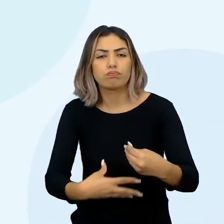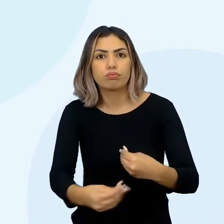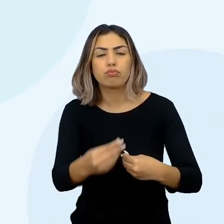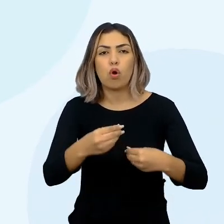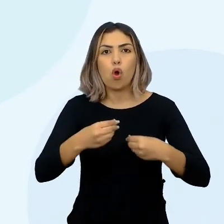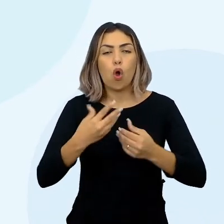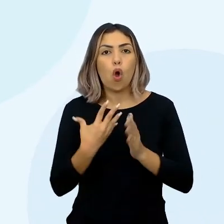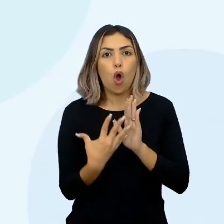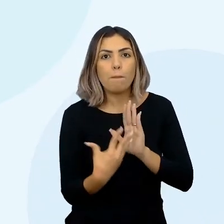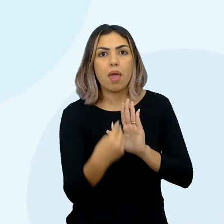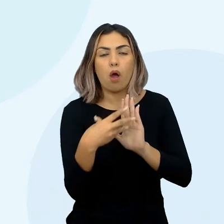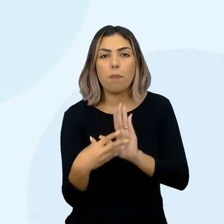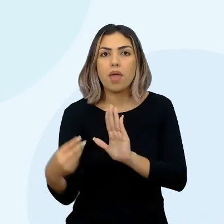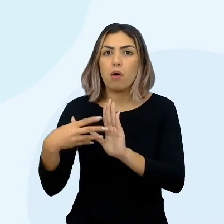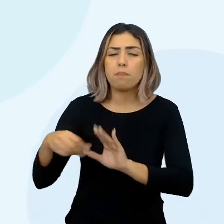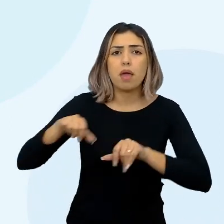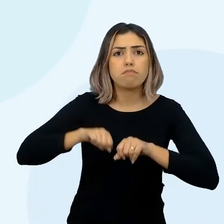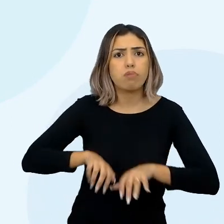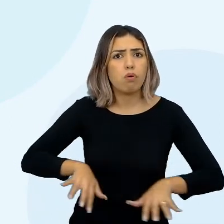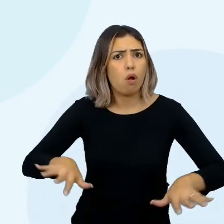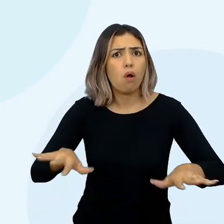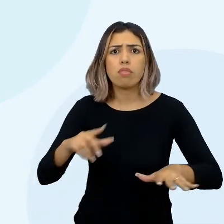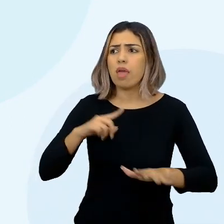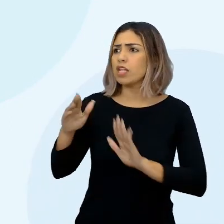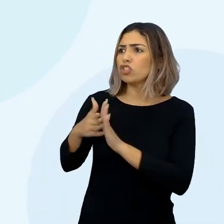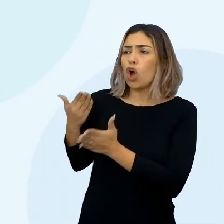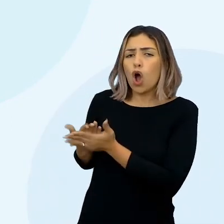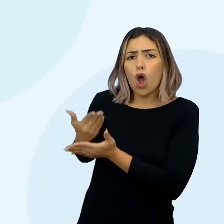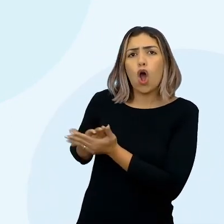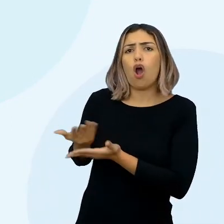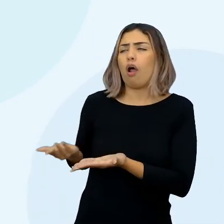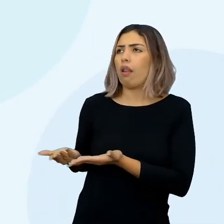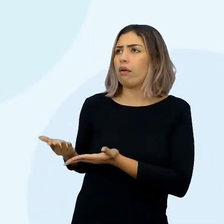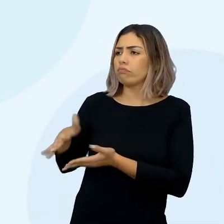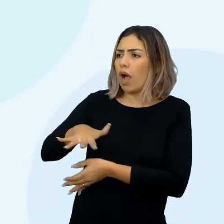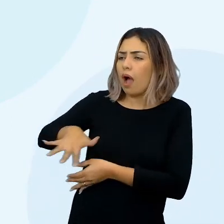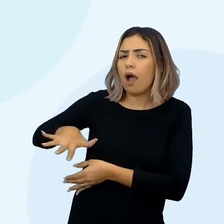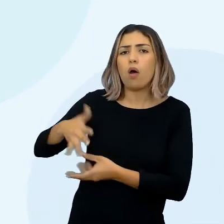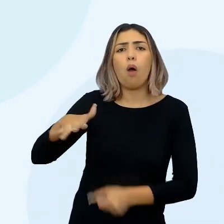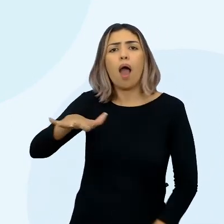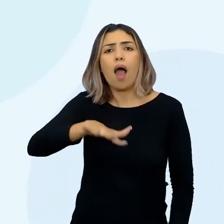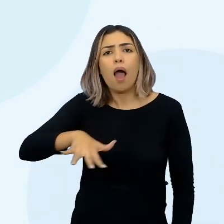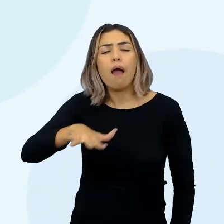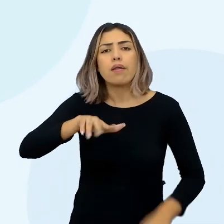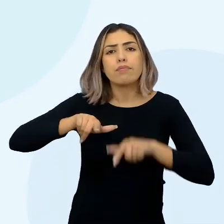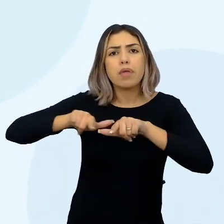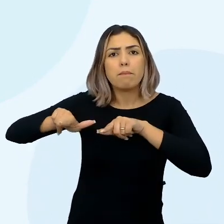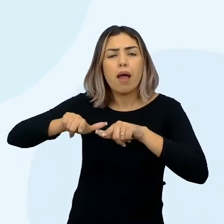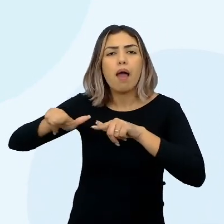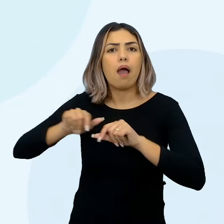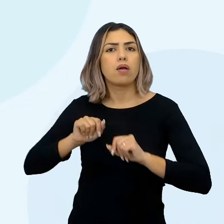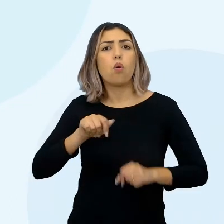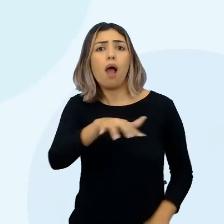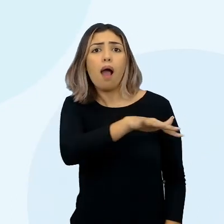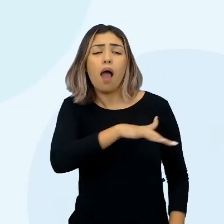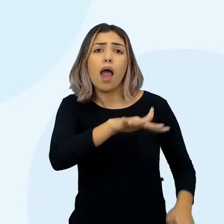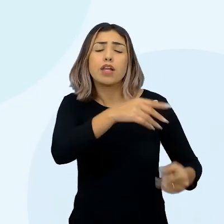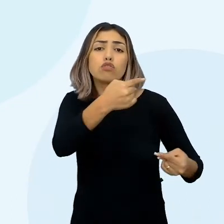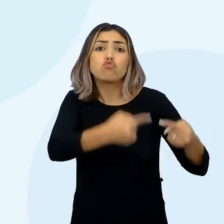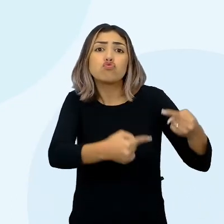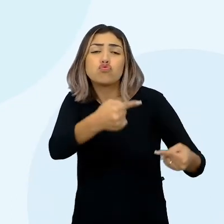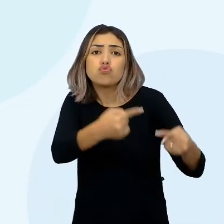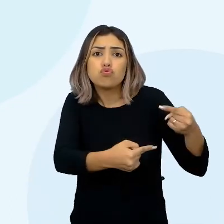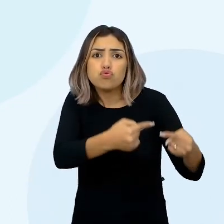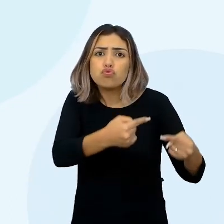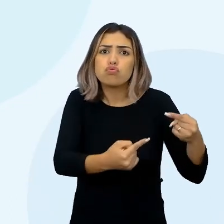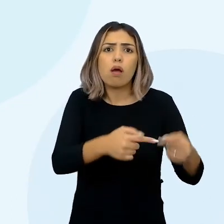desde a escola, passando pelo mundo do trabalho, que é o que eu comentei, até os discursos jurídicos e científicos. Ou seja,